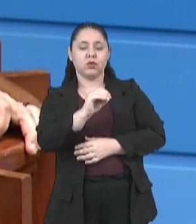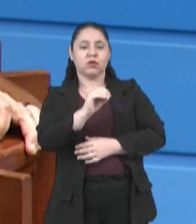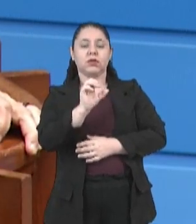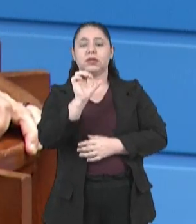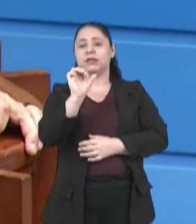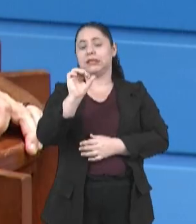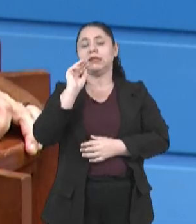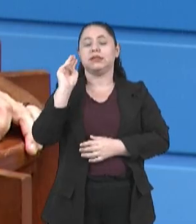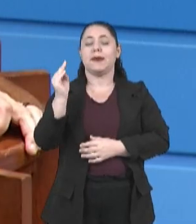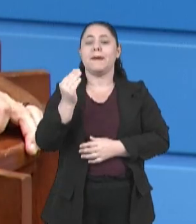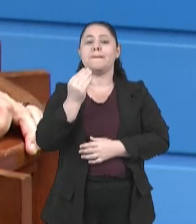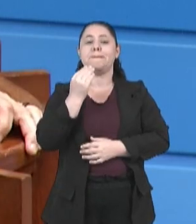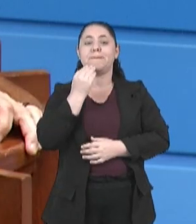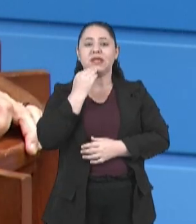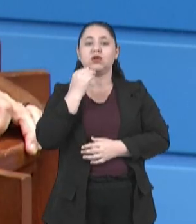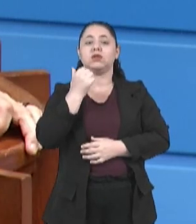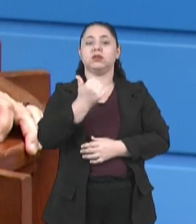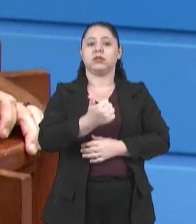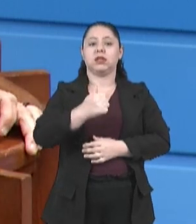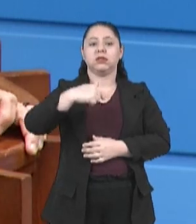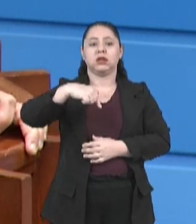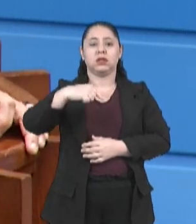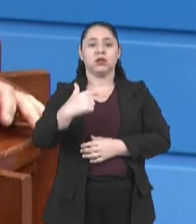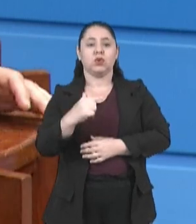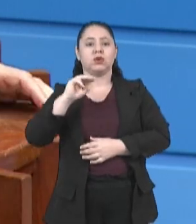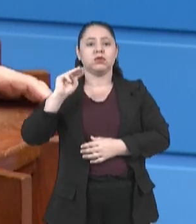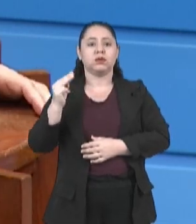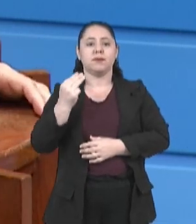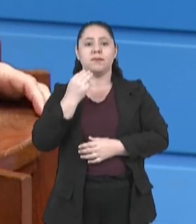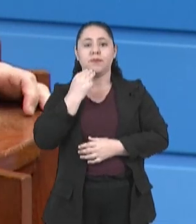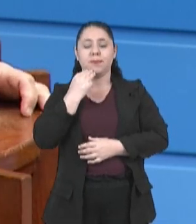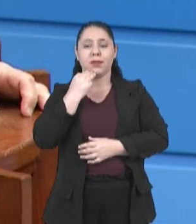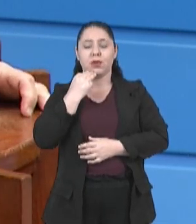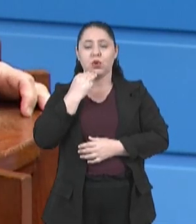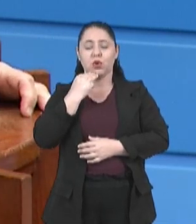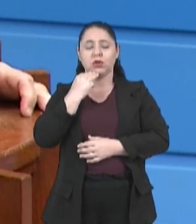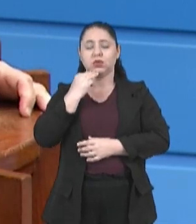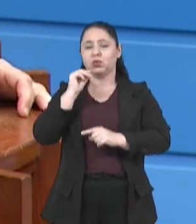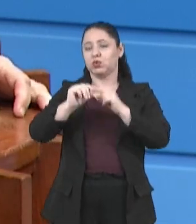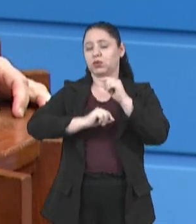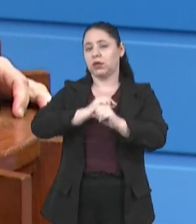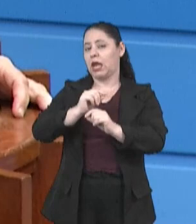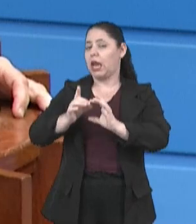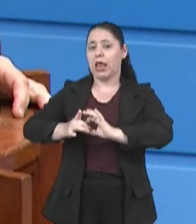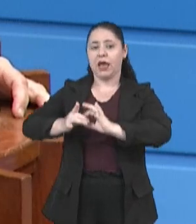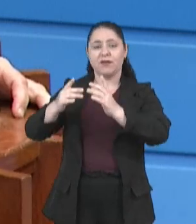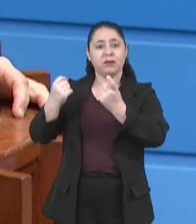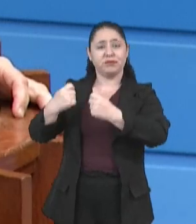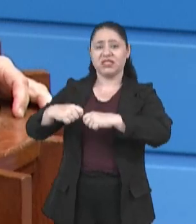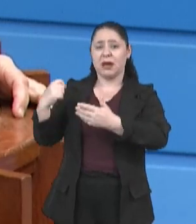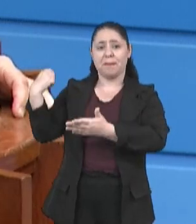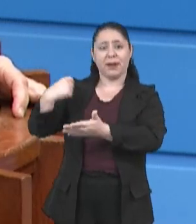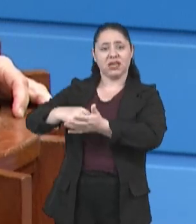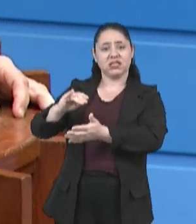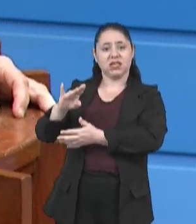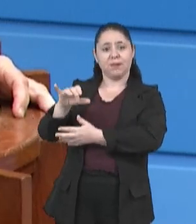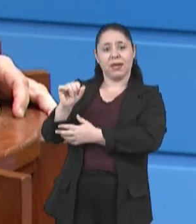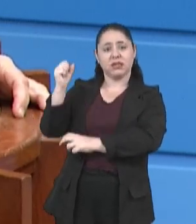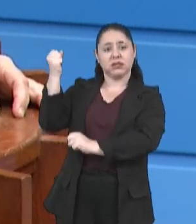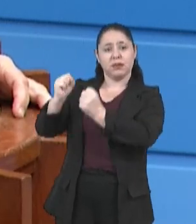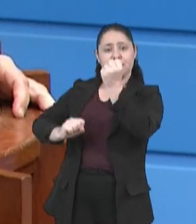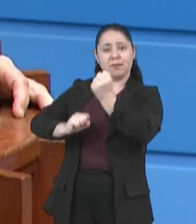6 bilhões 172 milhões de renúncia do ICMS, e é praticamente